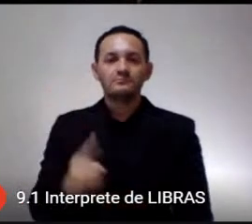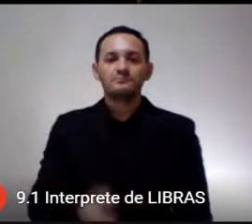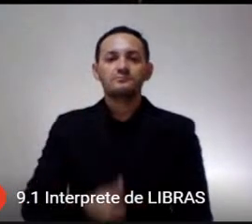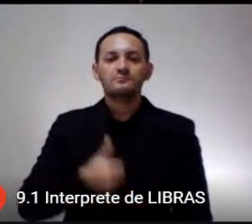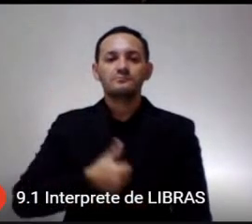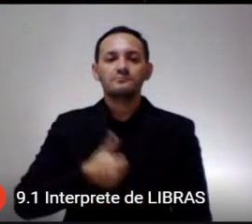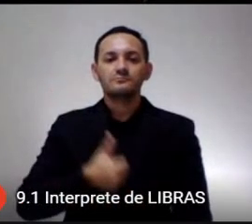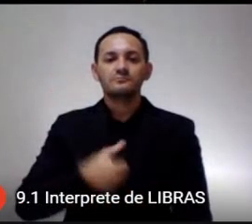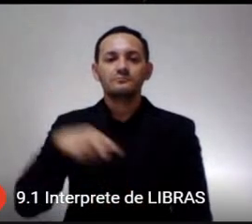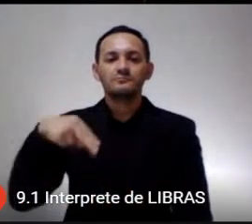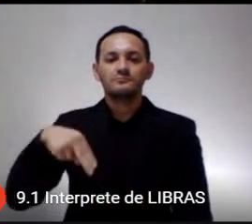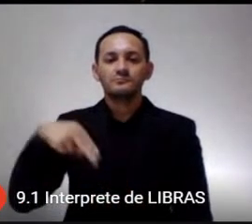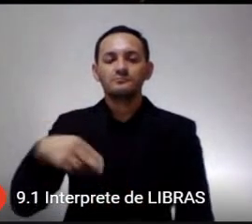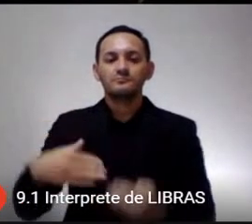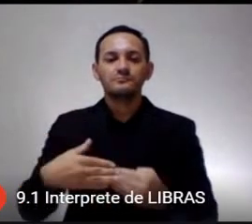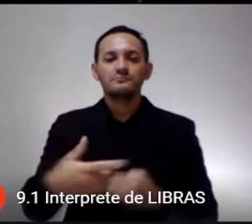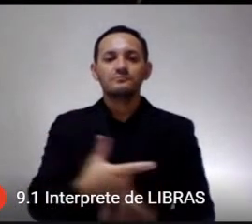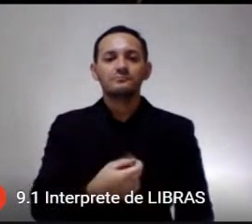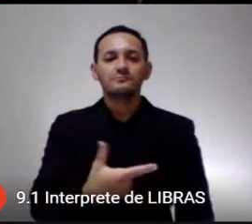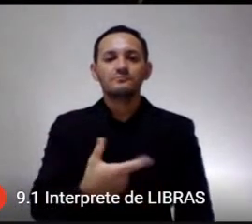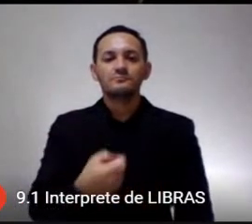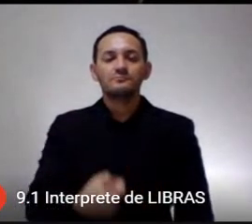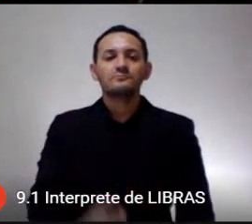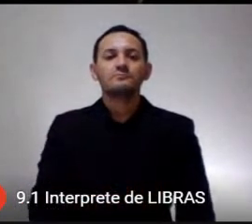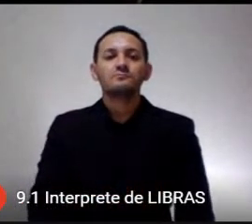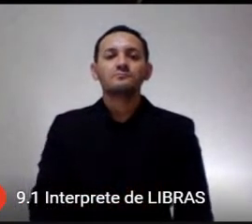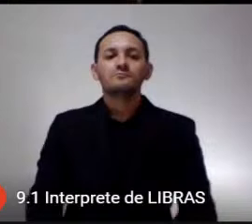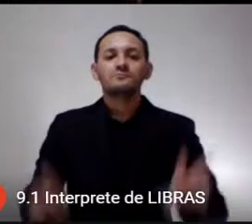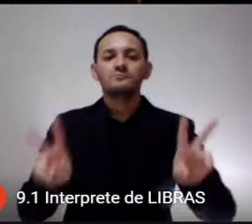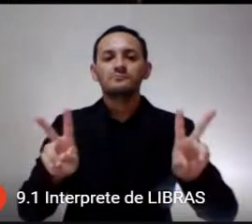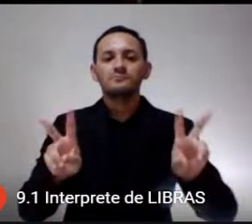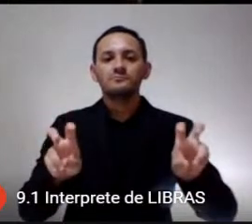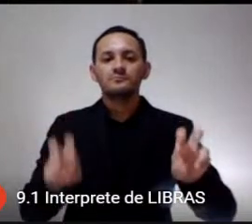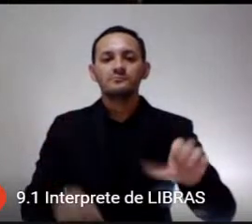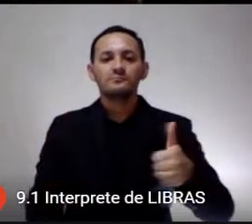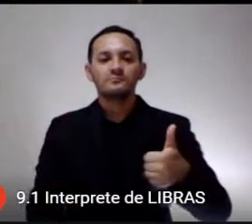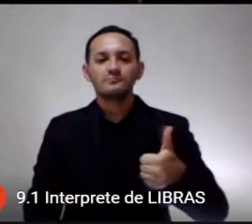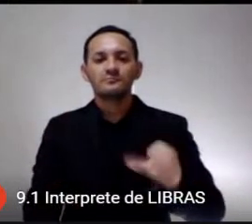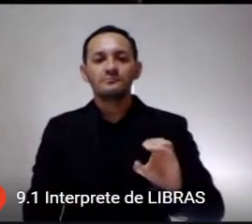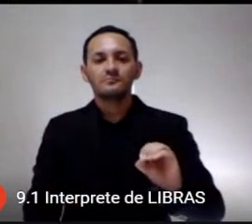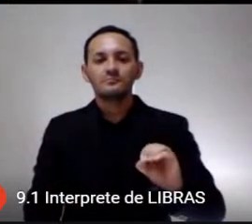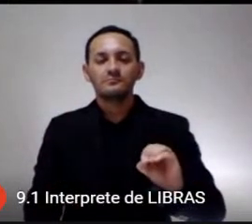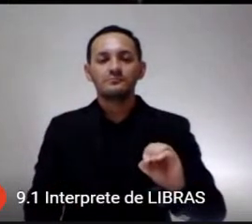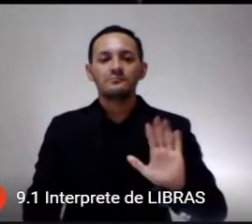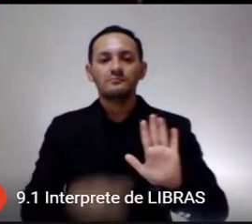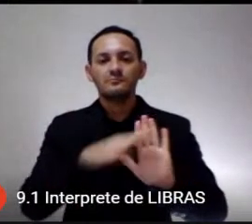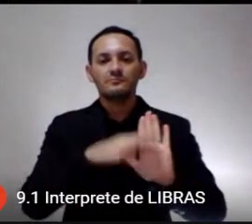origem, unânime. O item de número 10 é o processo administrativo número